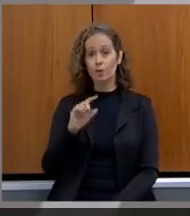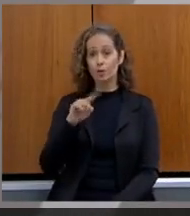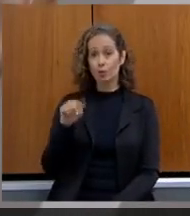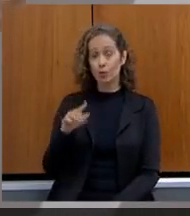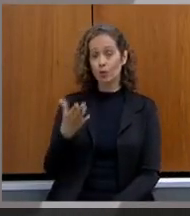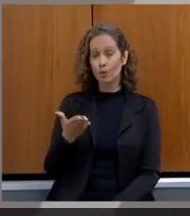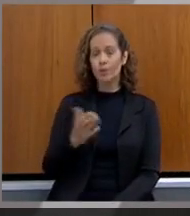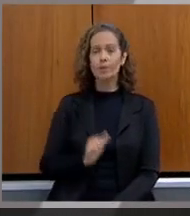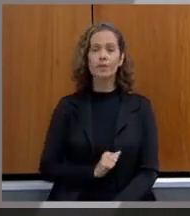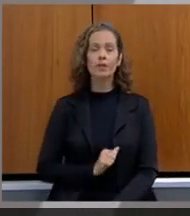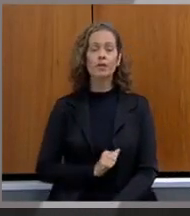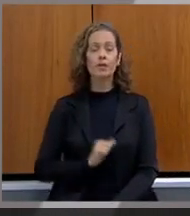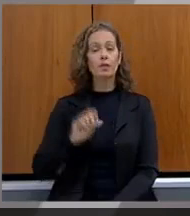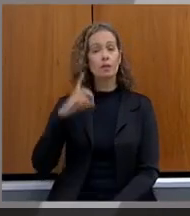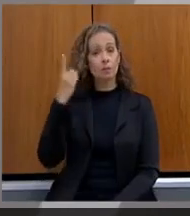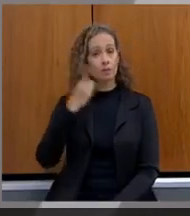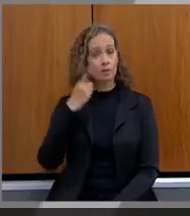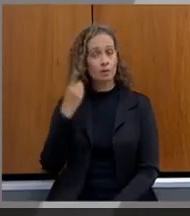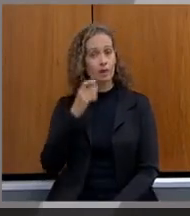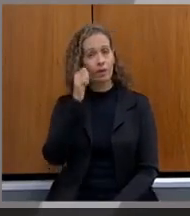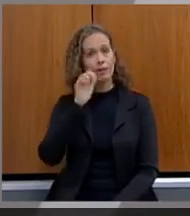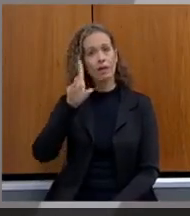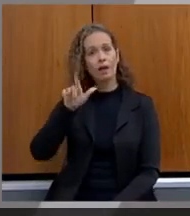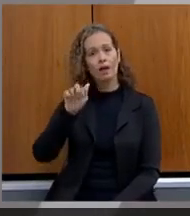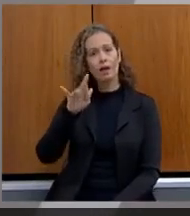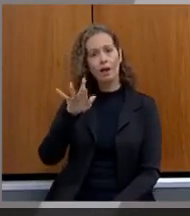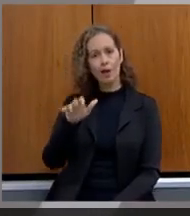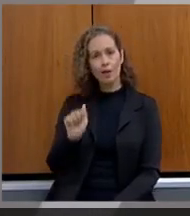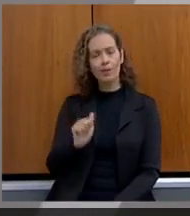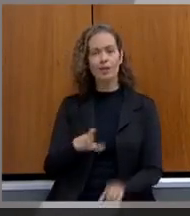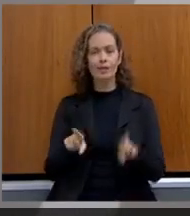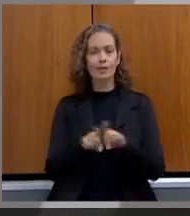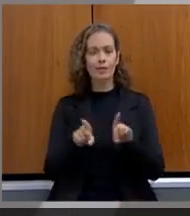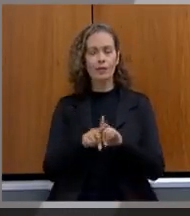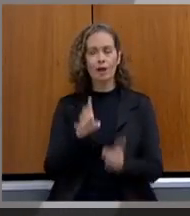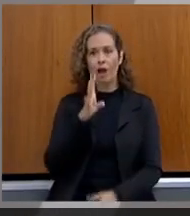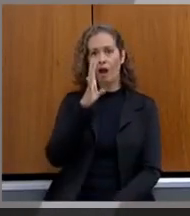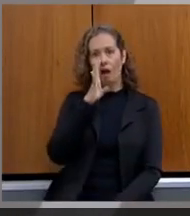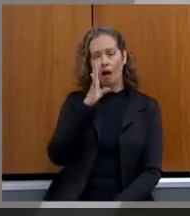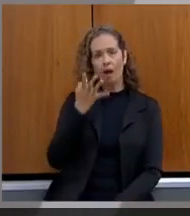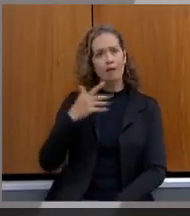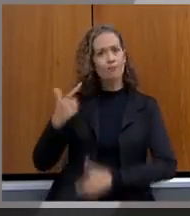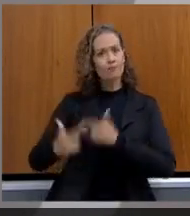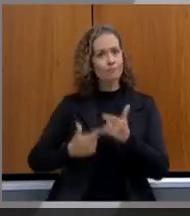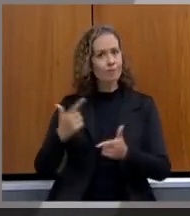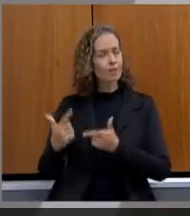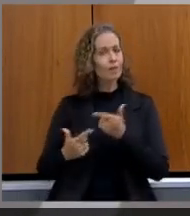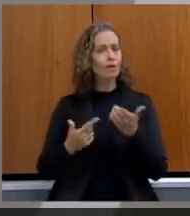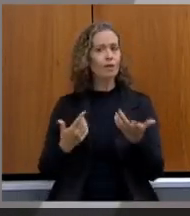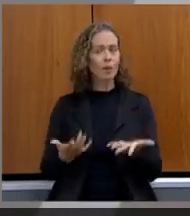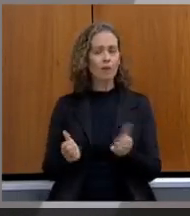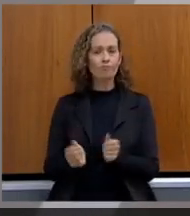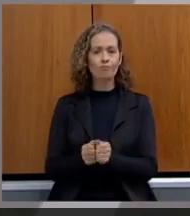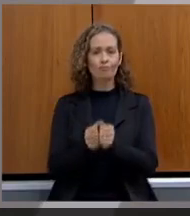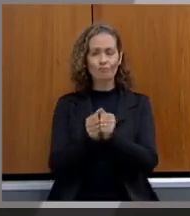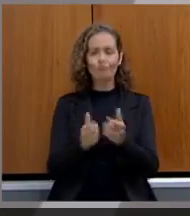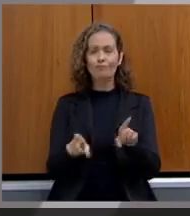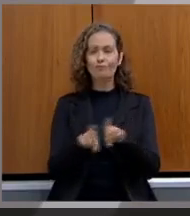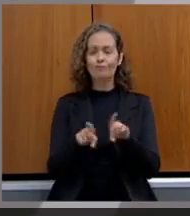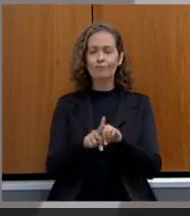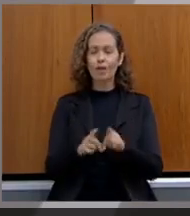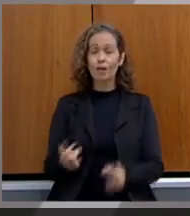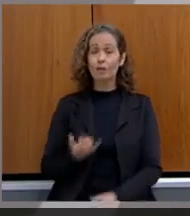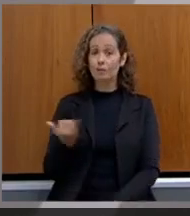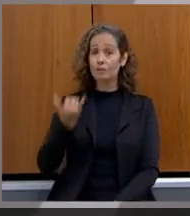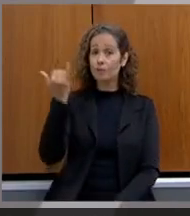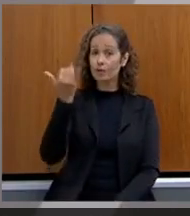a deputada Laura que a fala da admiração além do trabalho que a gente realiza em parceria a